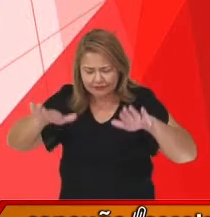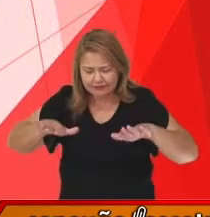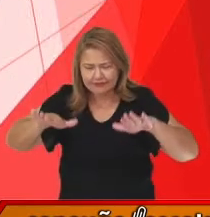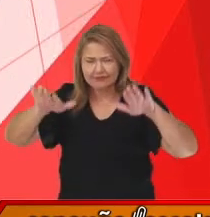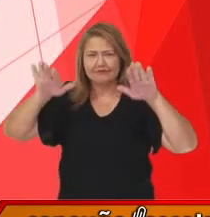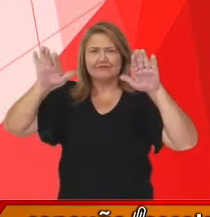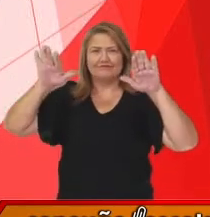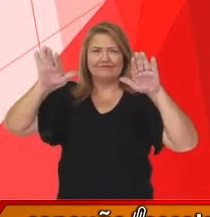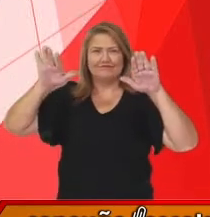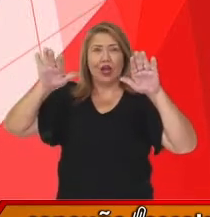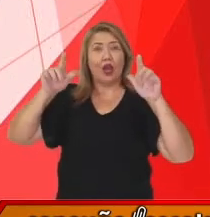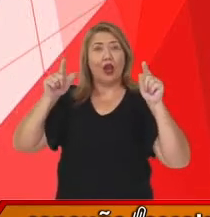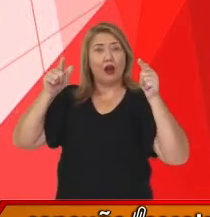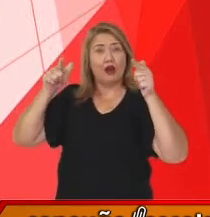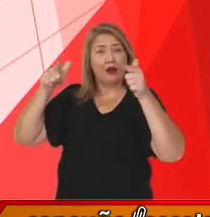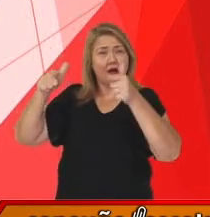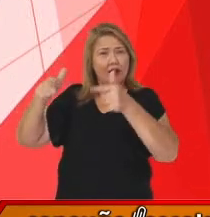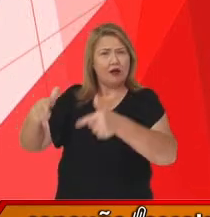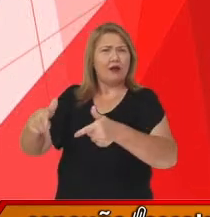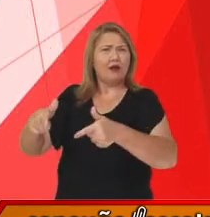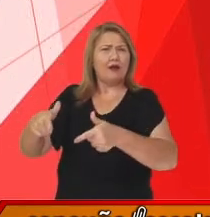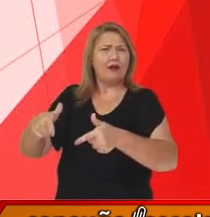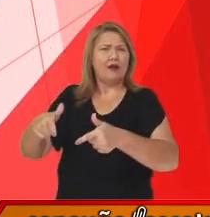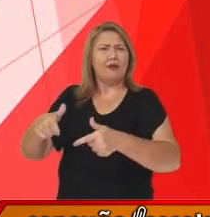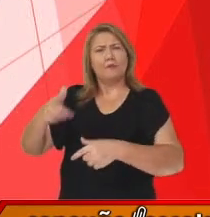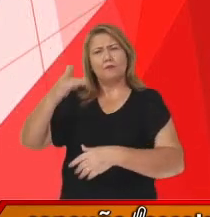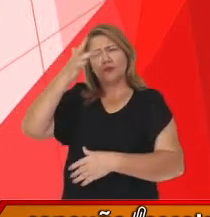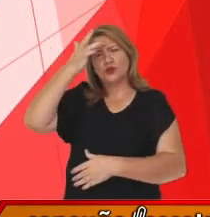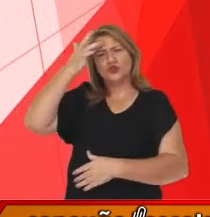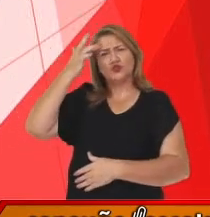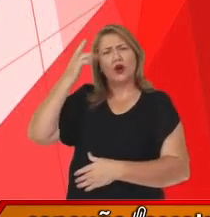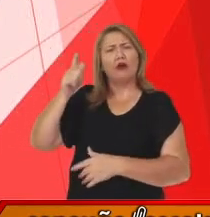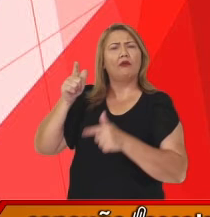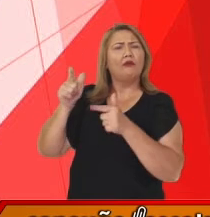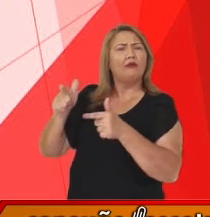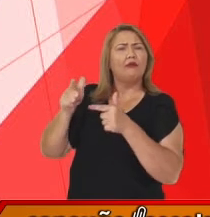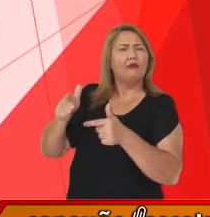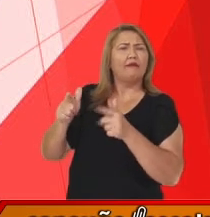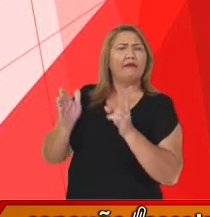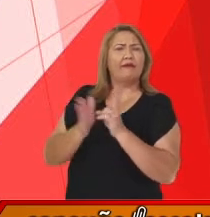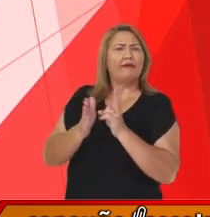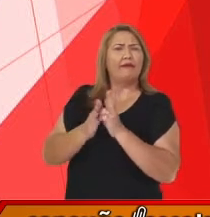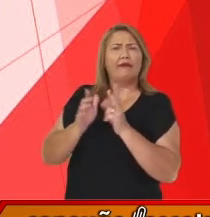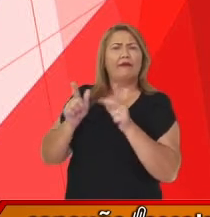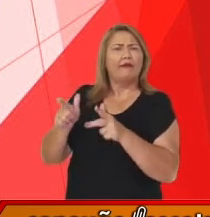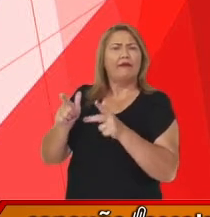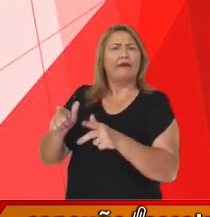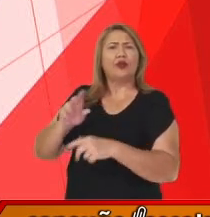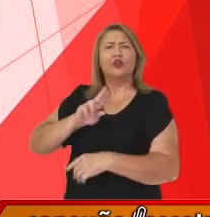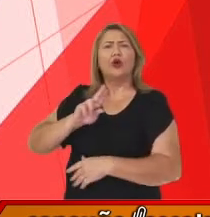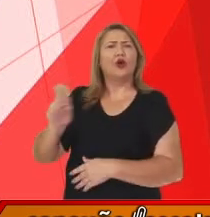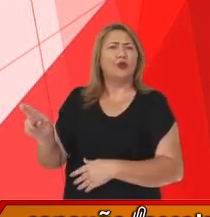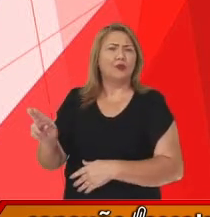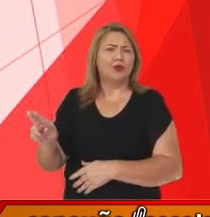de ficar conhecido como Monte Rushmore, o povo Lakota chamava a esta formação de